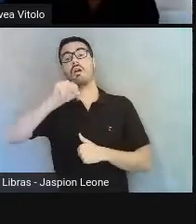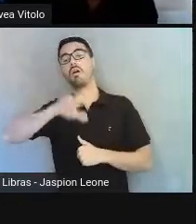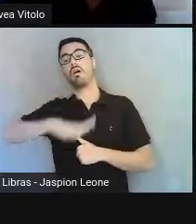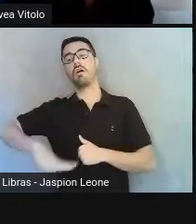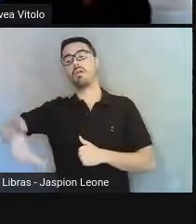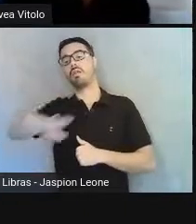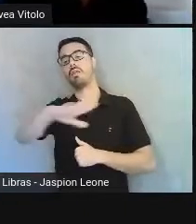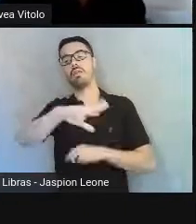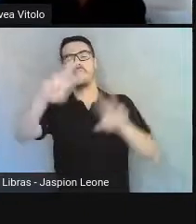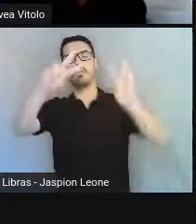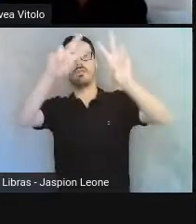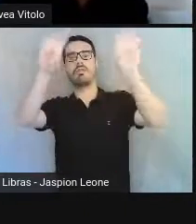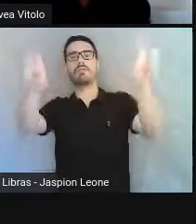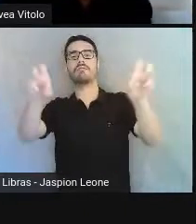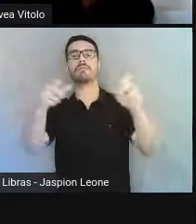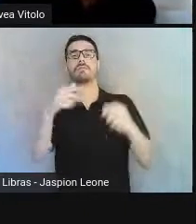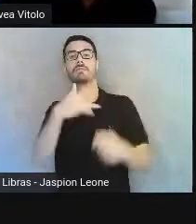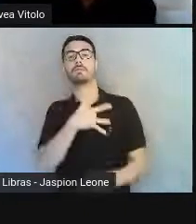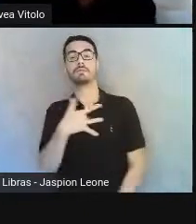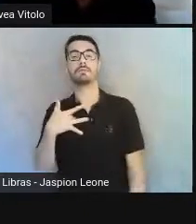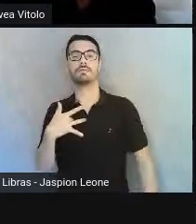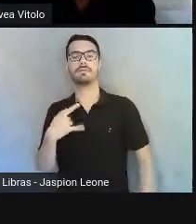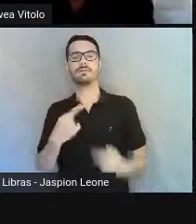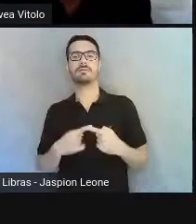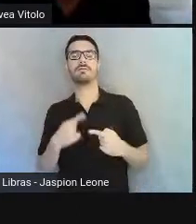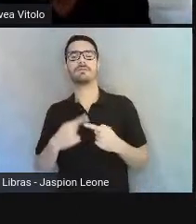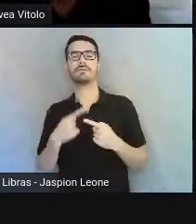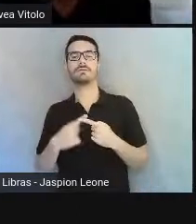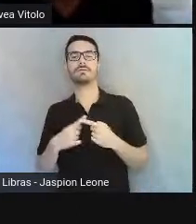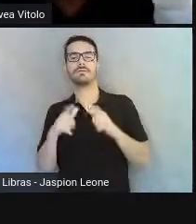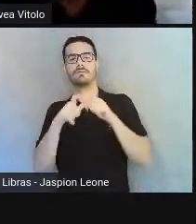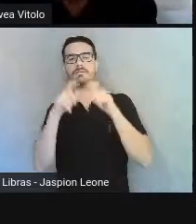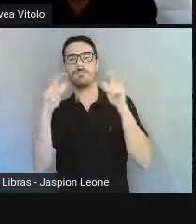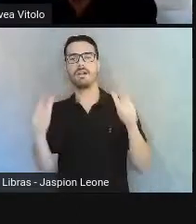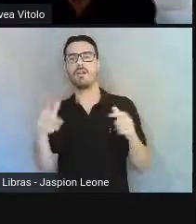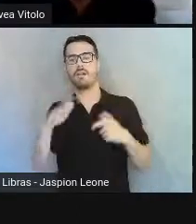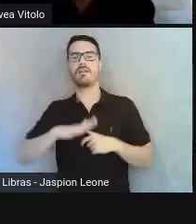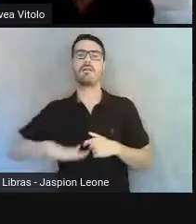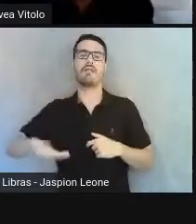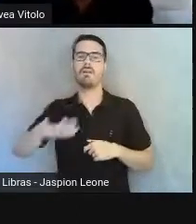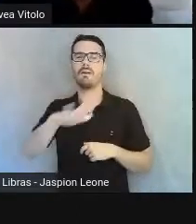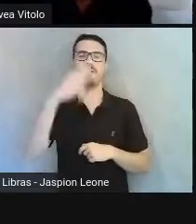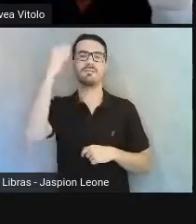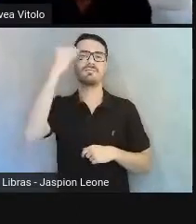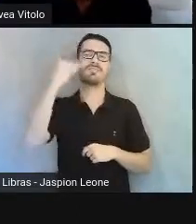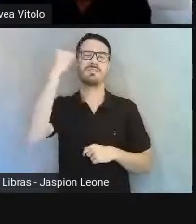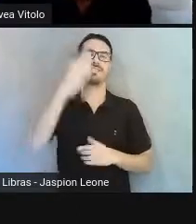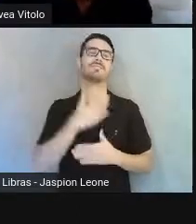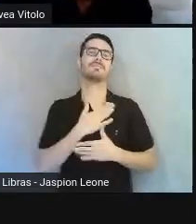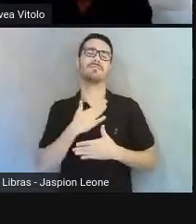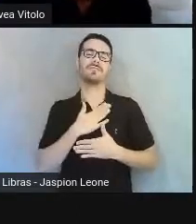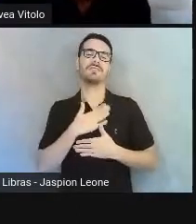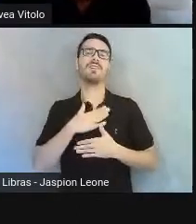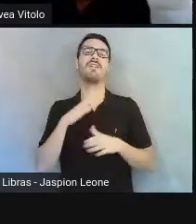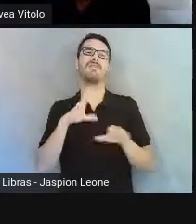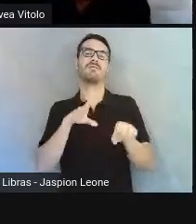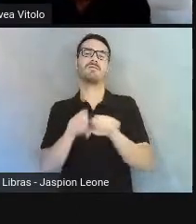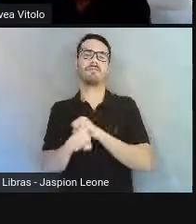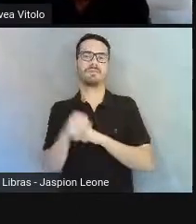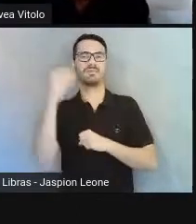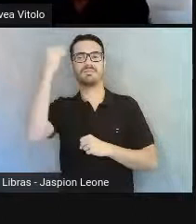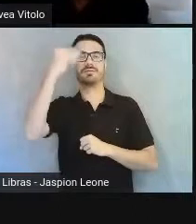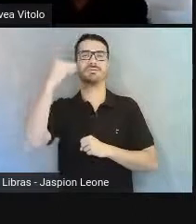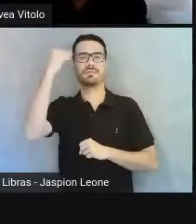da saúde, foi por conta da minha maior familiaridade com o tema, pela minha formação e experiência profissional